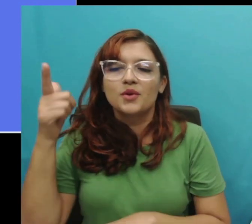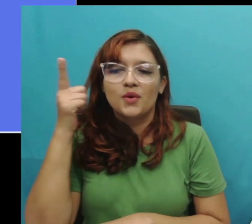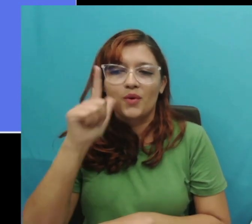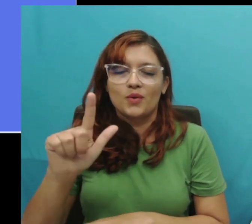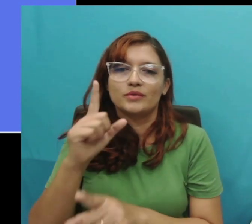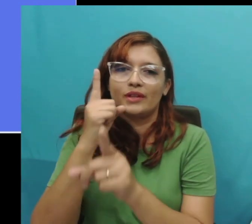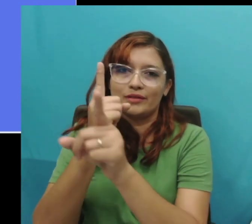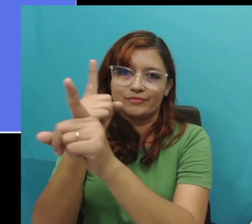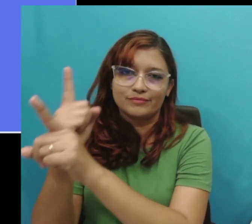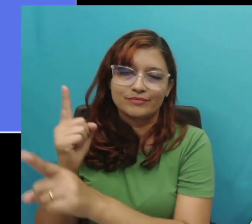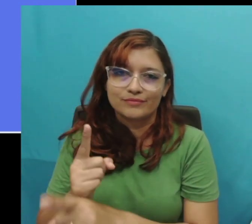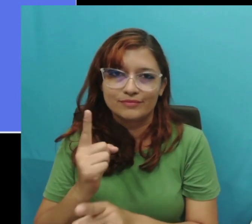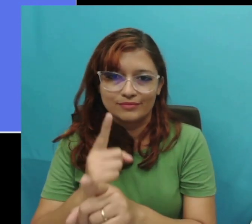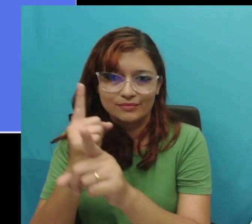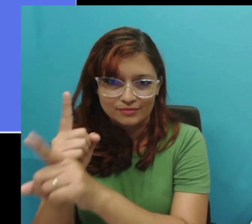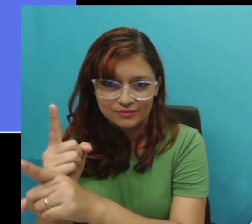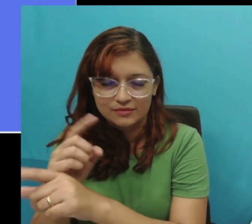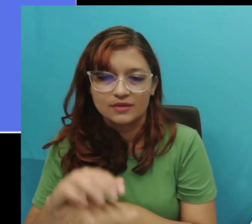virtuais.